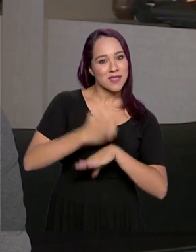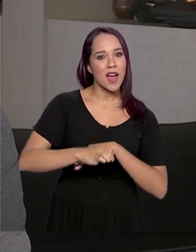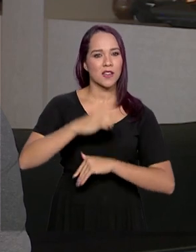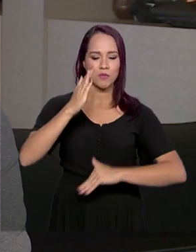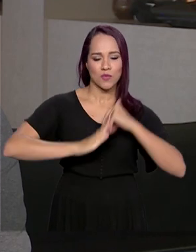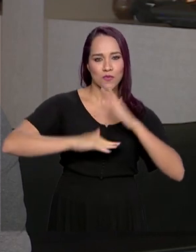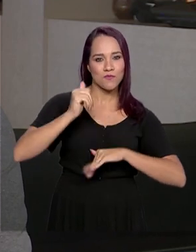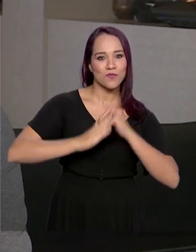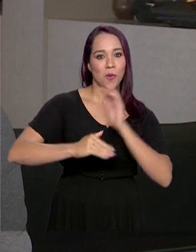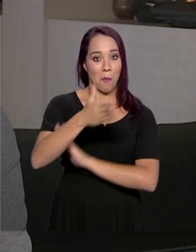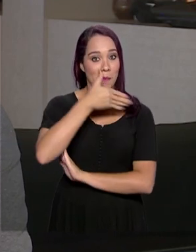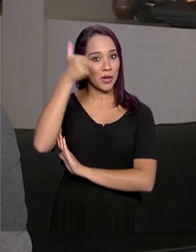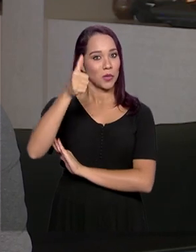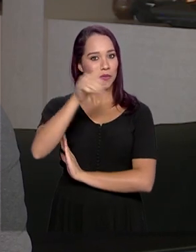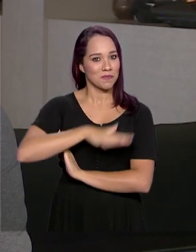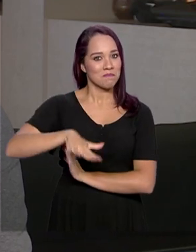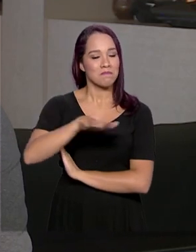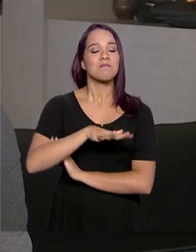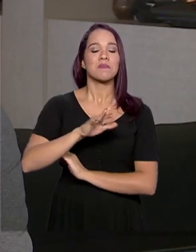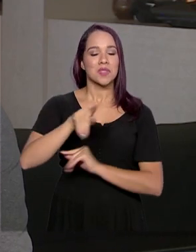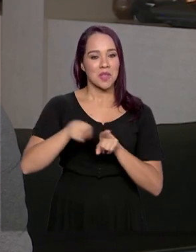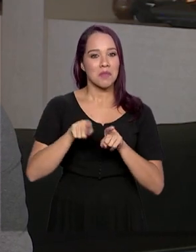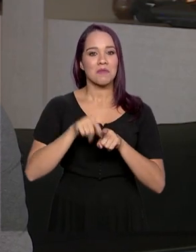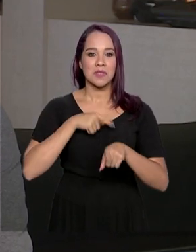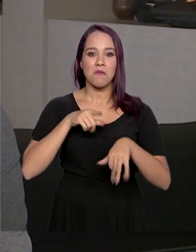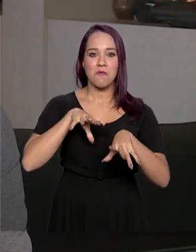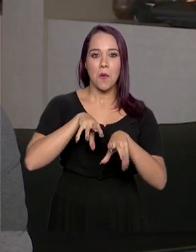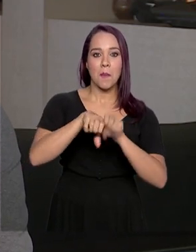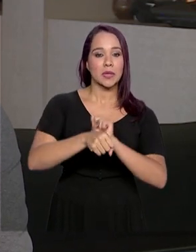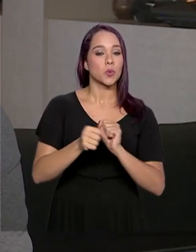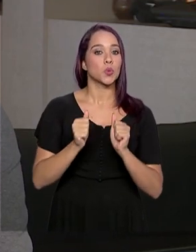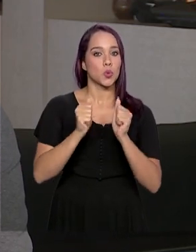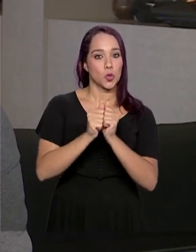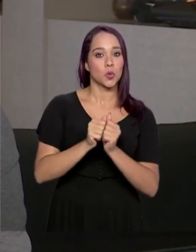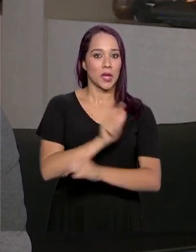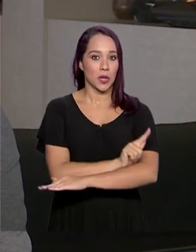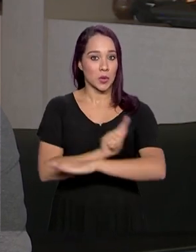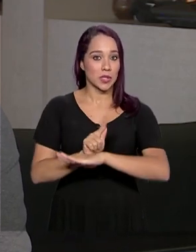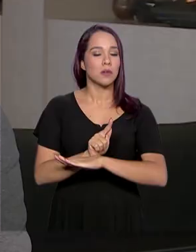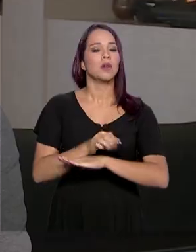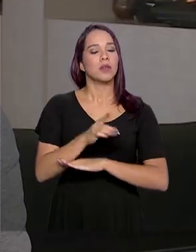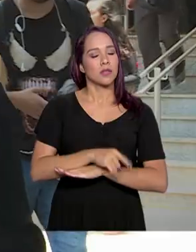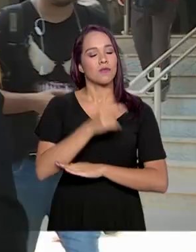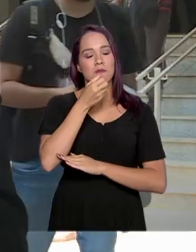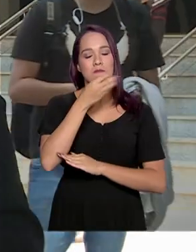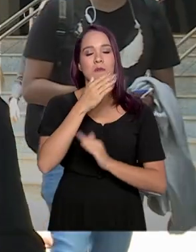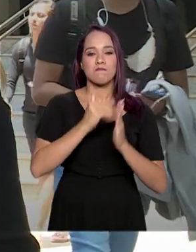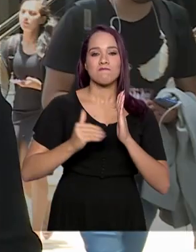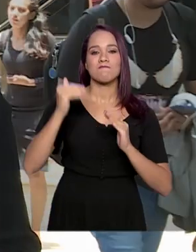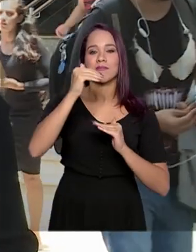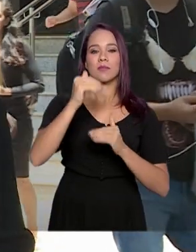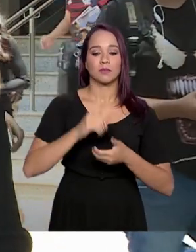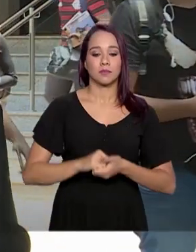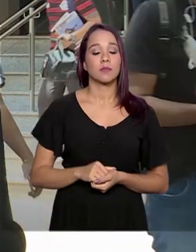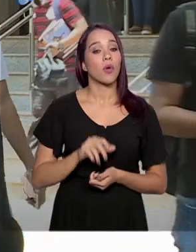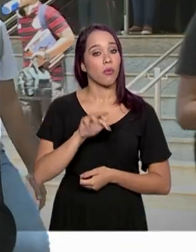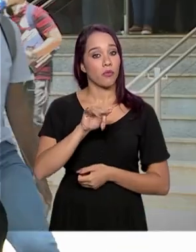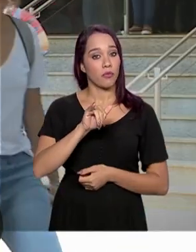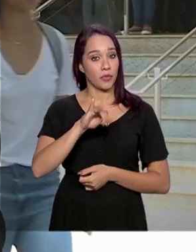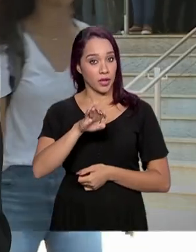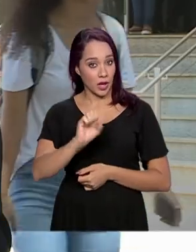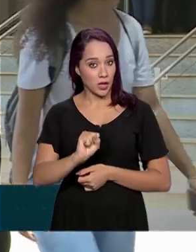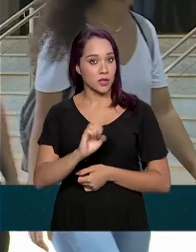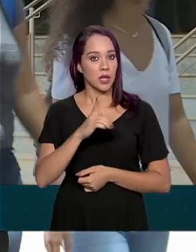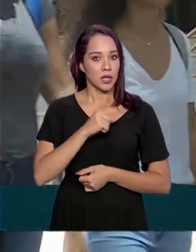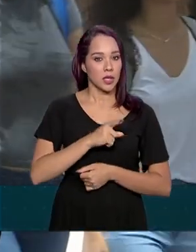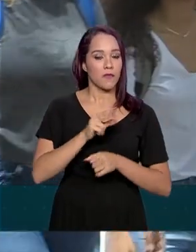profissionalizar melhor na área e também fazer a graduação junto. Eu acho que isso para mim foi muito importante para chegar no patamar que eu estou hoje. O FIES é um programa que financia